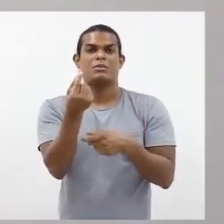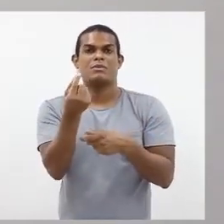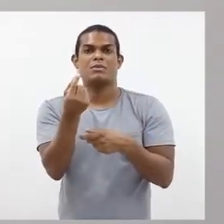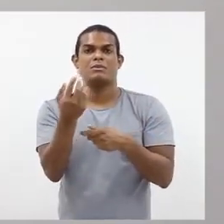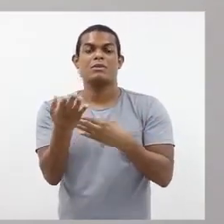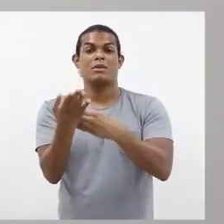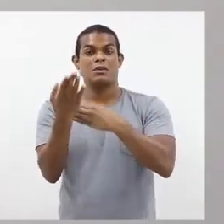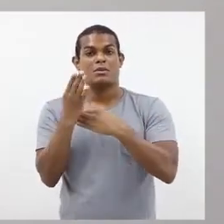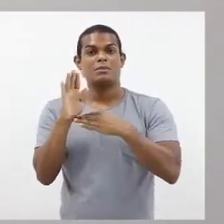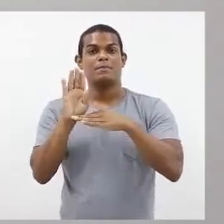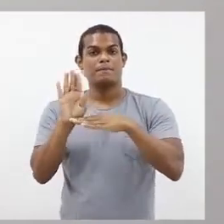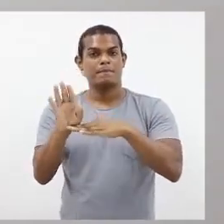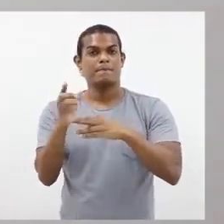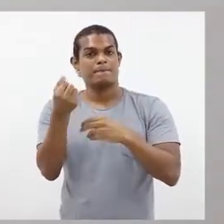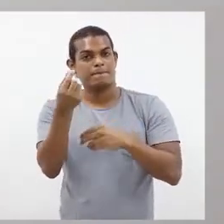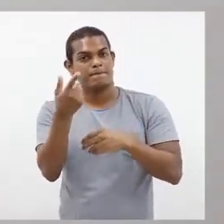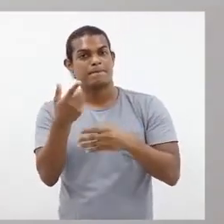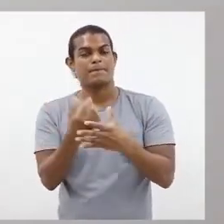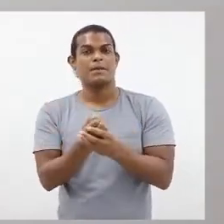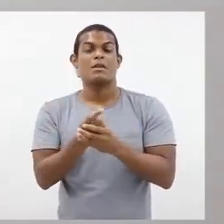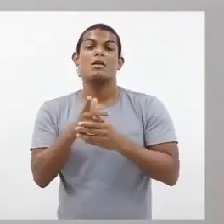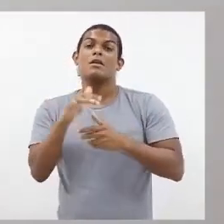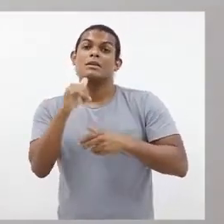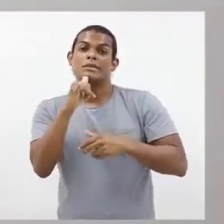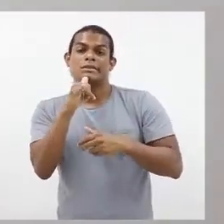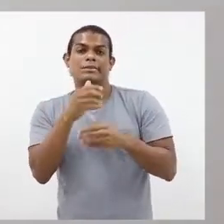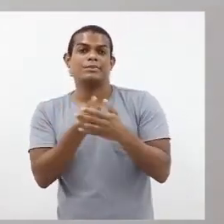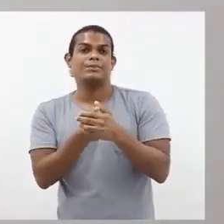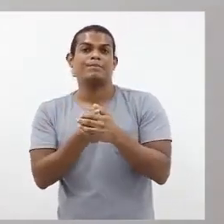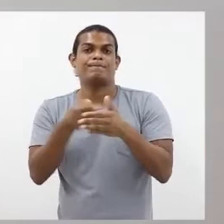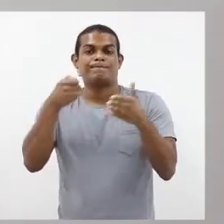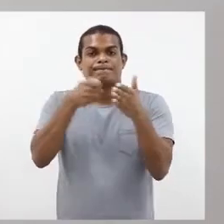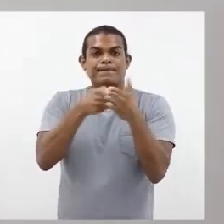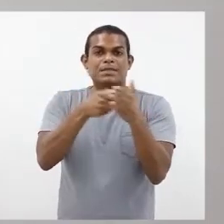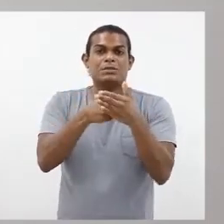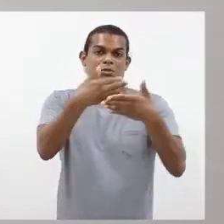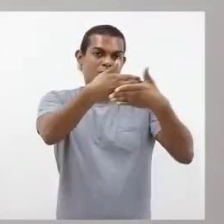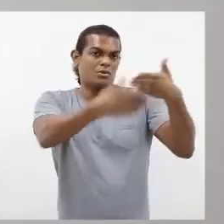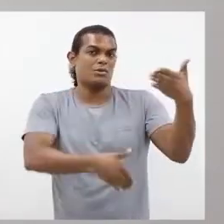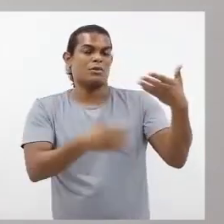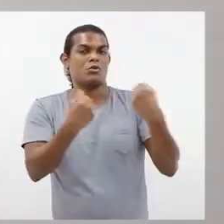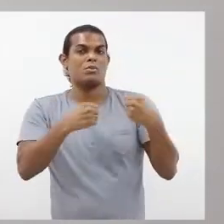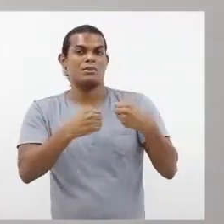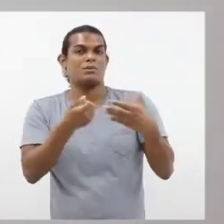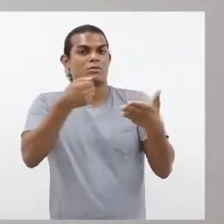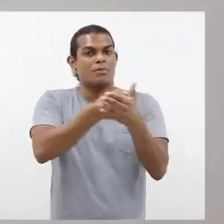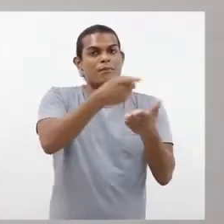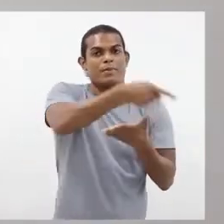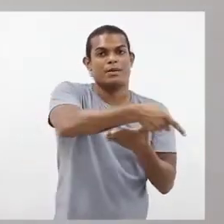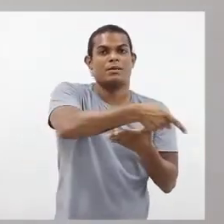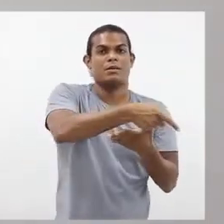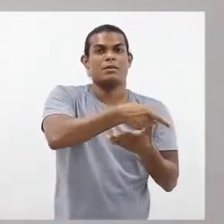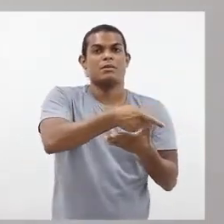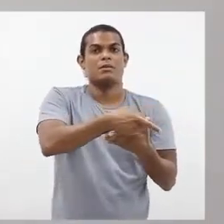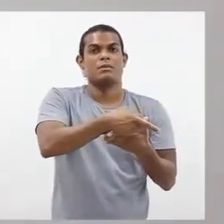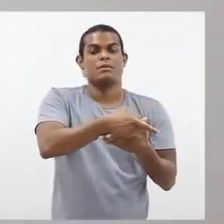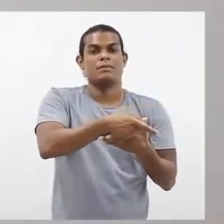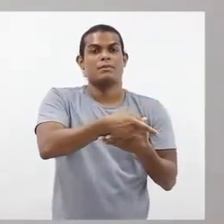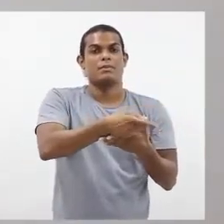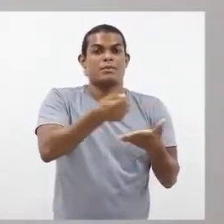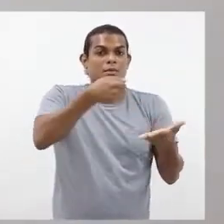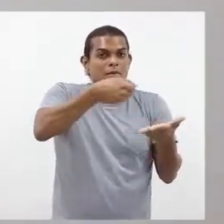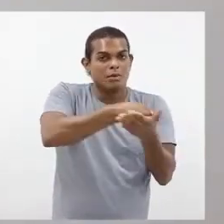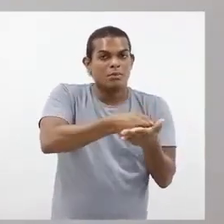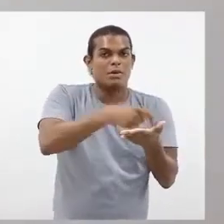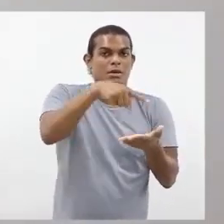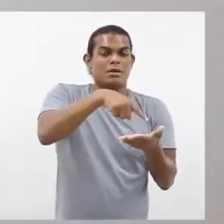exemplo, uma obrigação, uma conta que eu tenho a pagar, isso é um passivo. No futuro, com